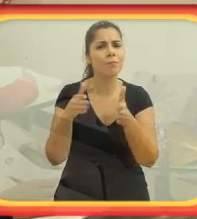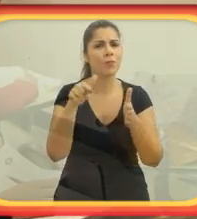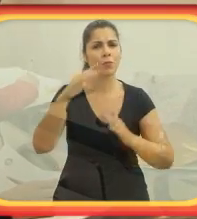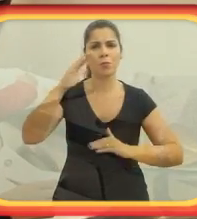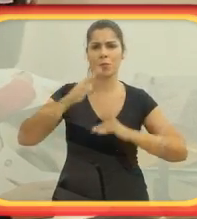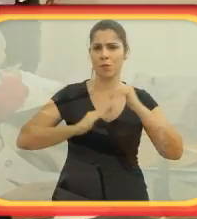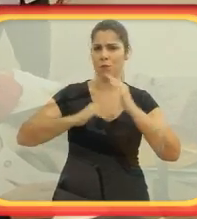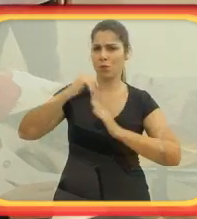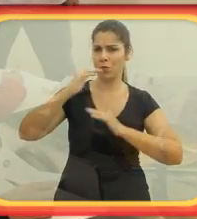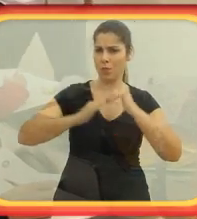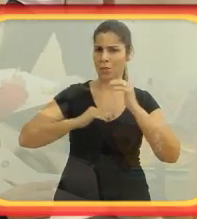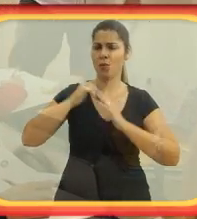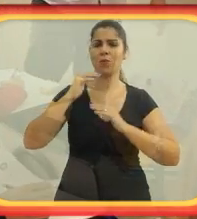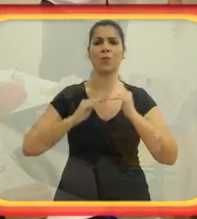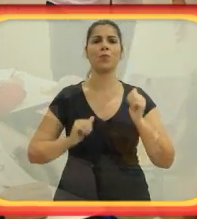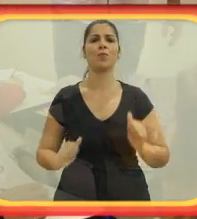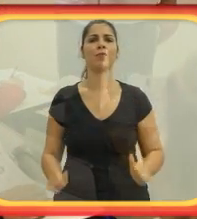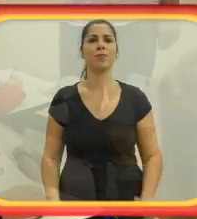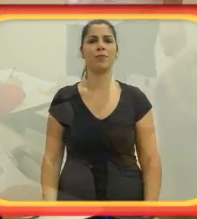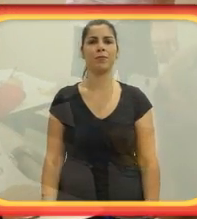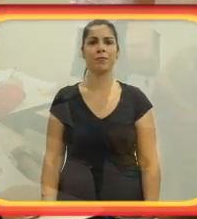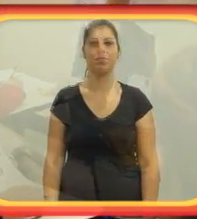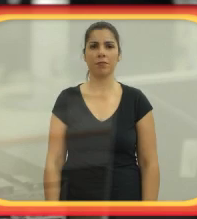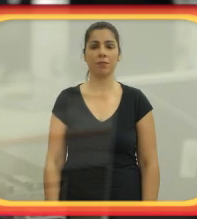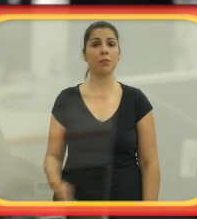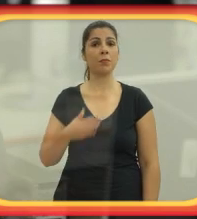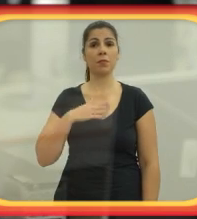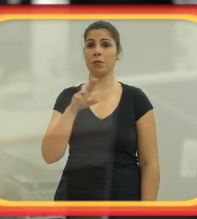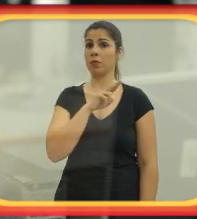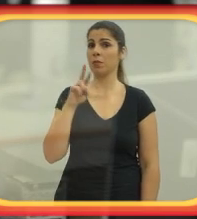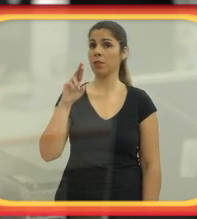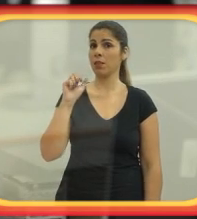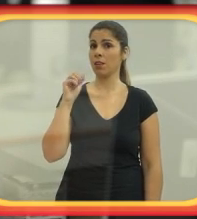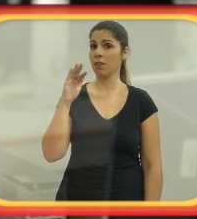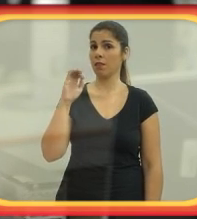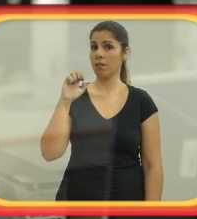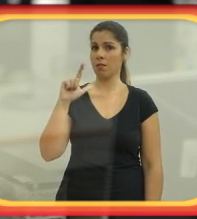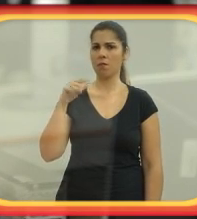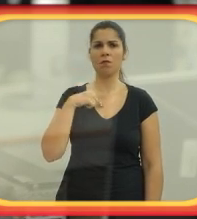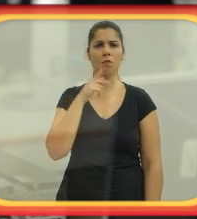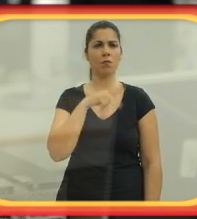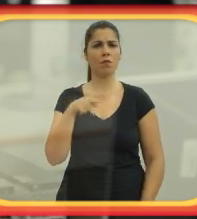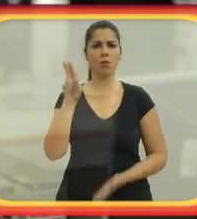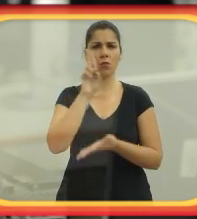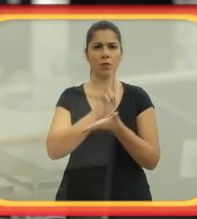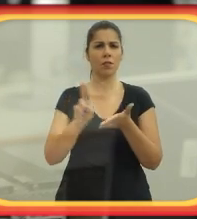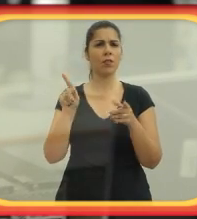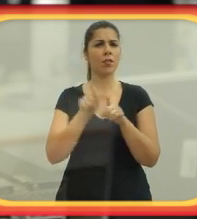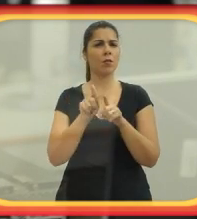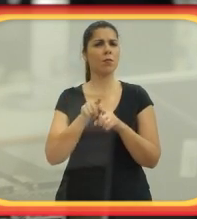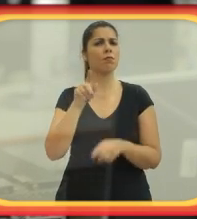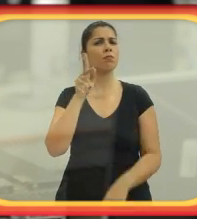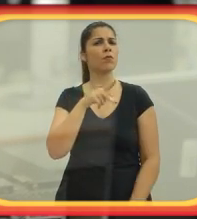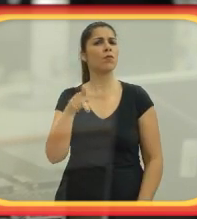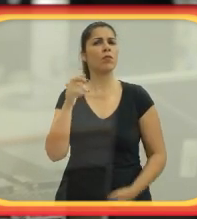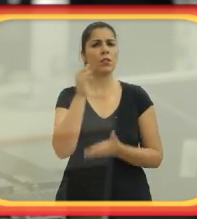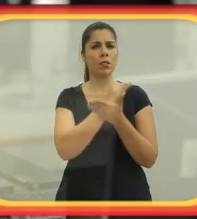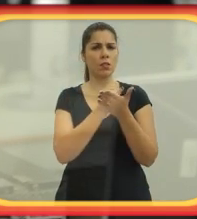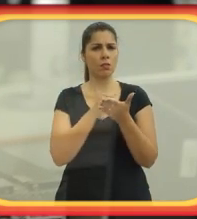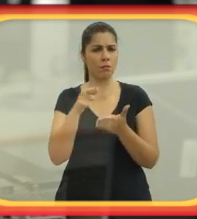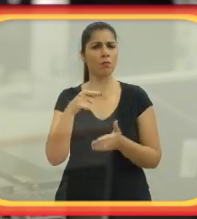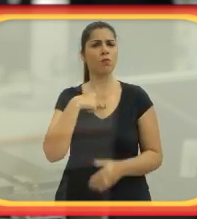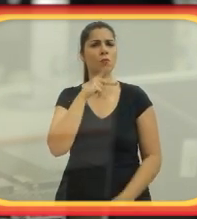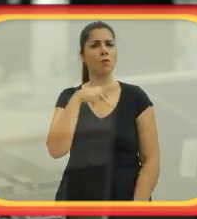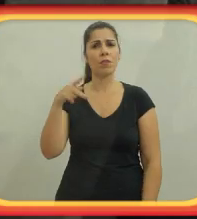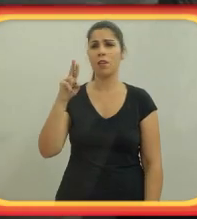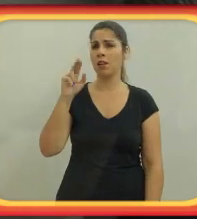desenvolver no seu caminho profissional. Meu nome é Rafael Argento, eu sou professor da universidade e sou